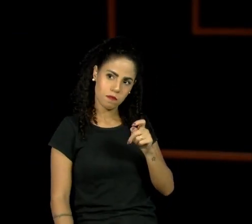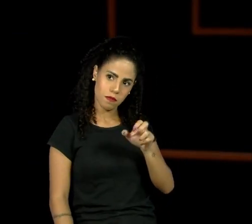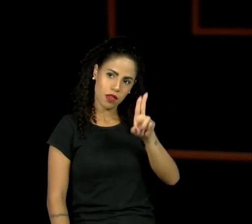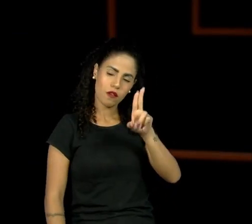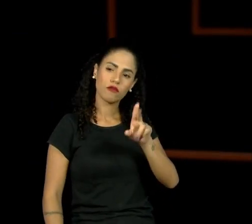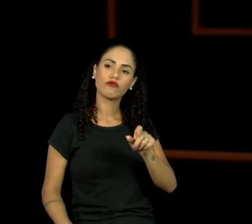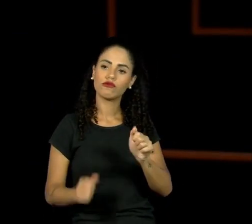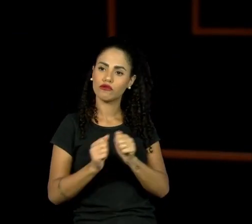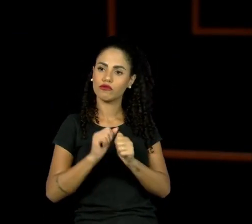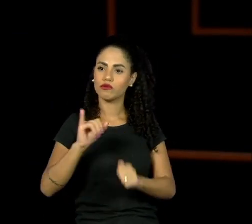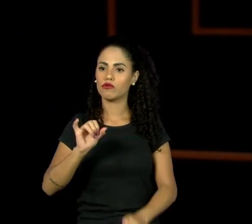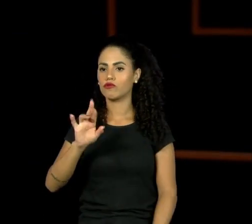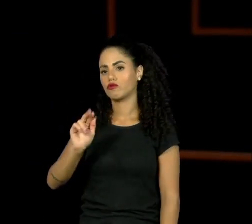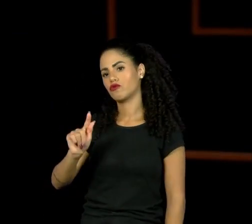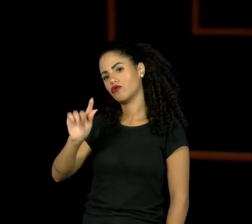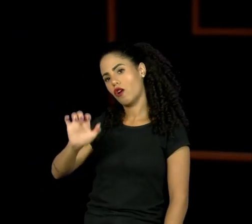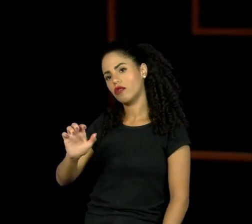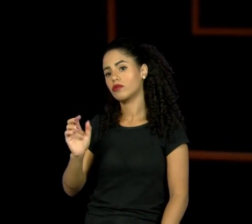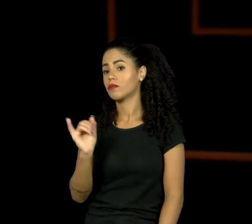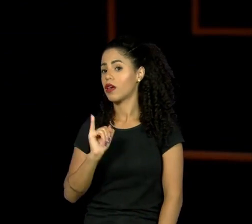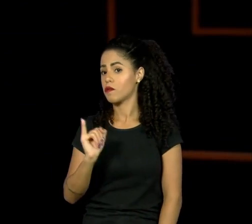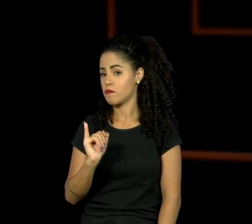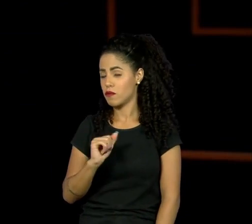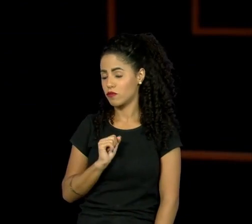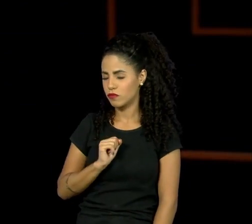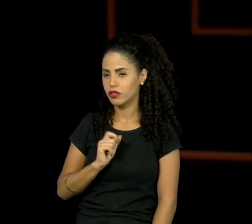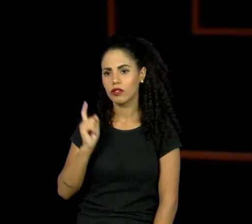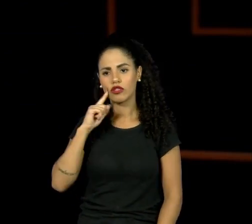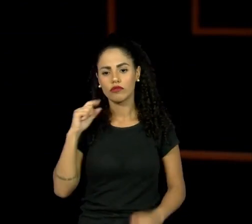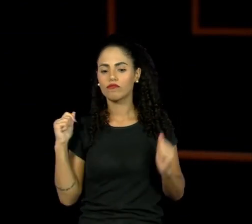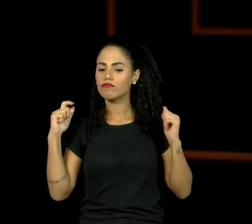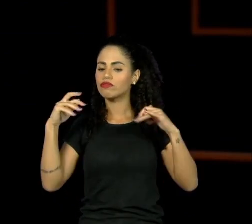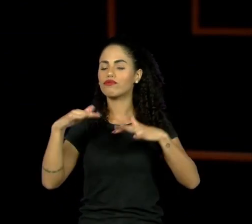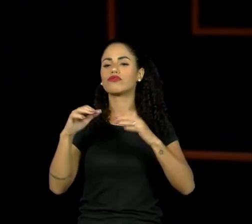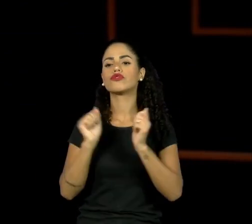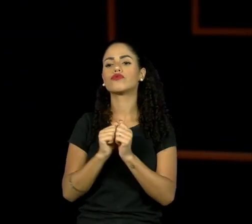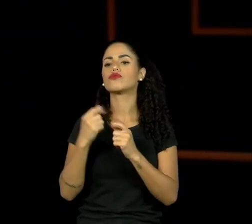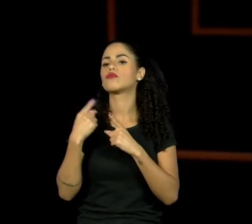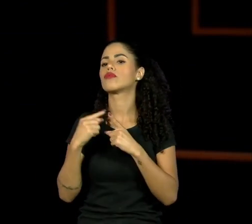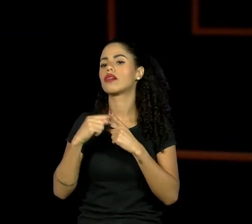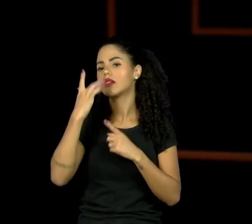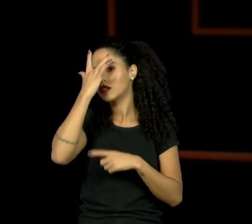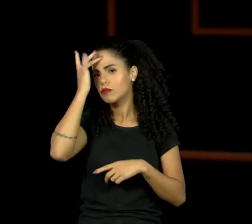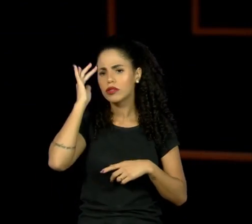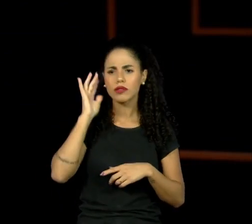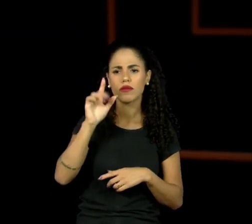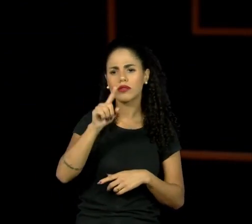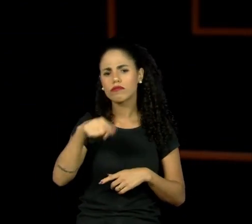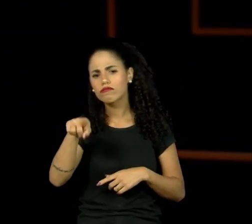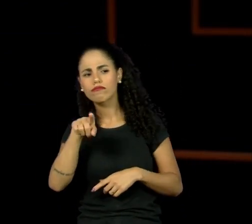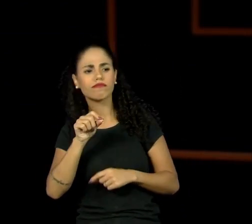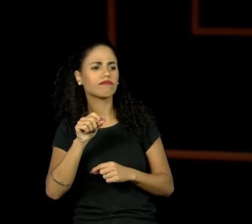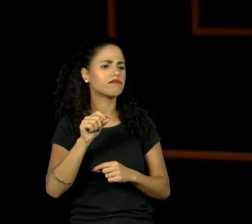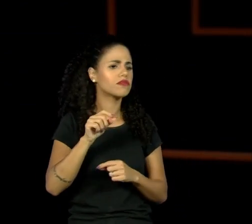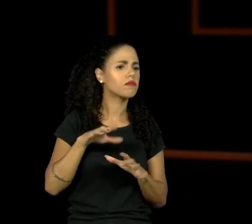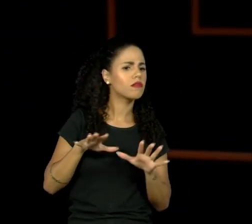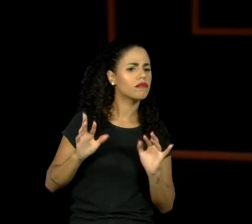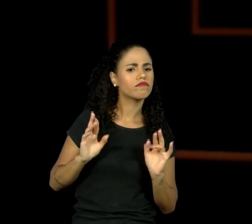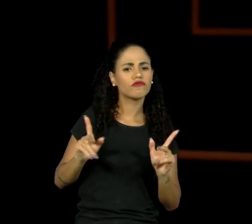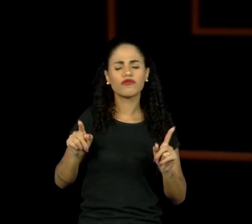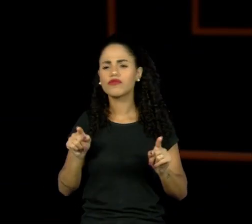né? Então, era um encontro fabuloso, porque as pessoas eram muito parecidas e muito